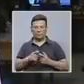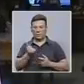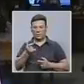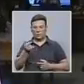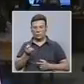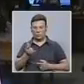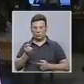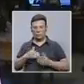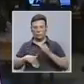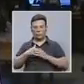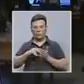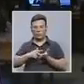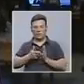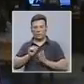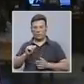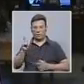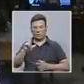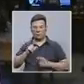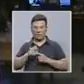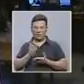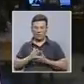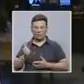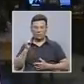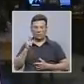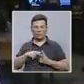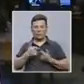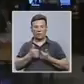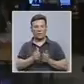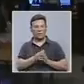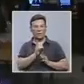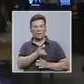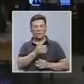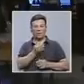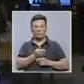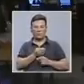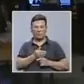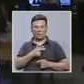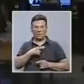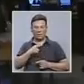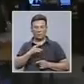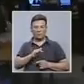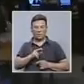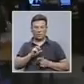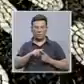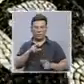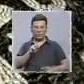O Instituto Superior Técnico de Lisboa é desde ontem palco do Festival Nacional de Robótica.